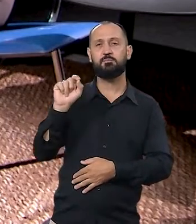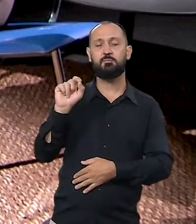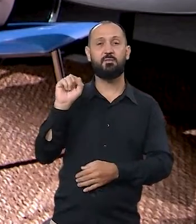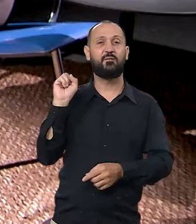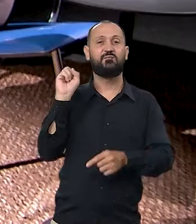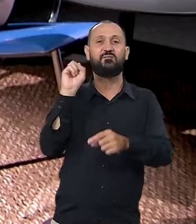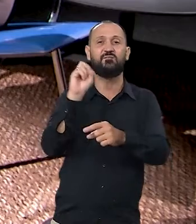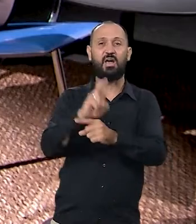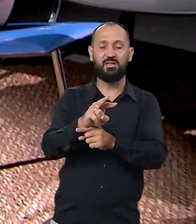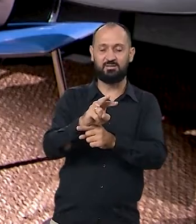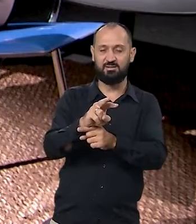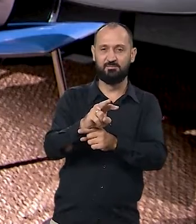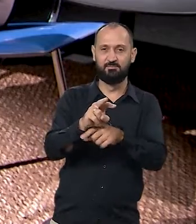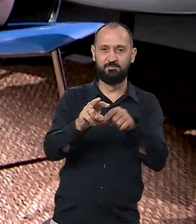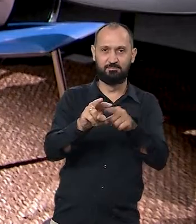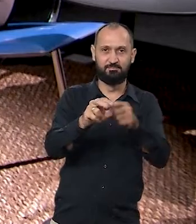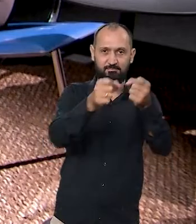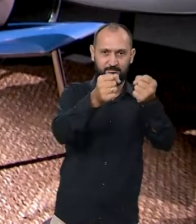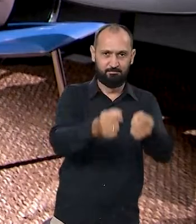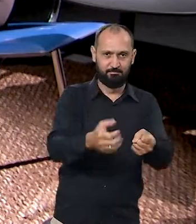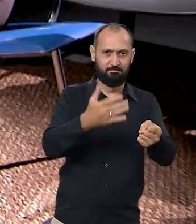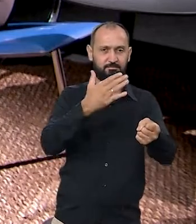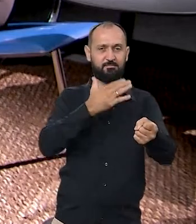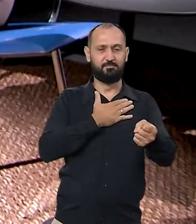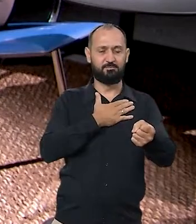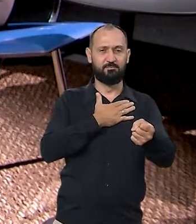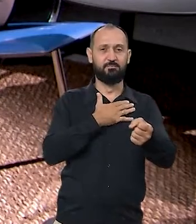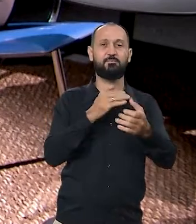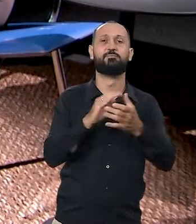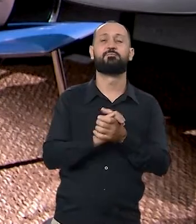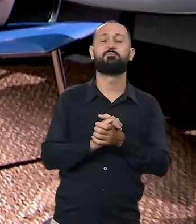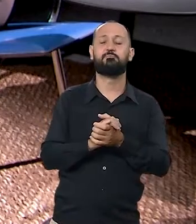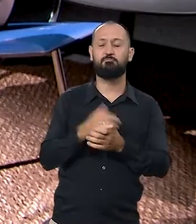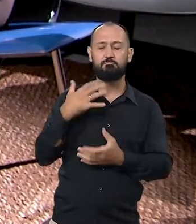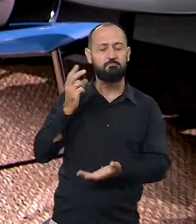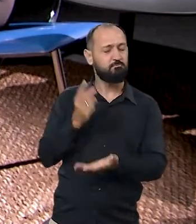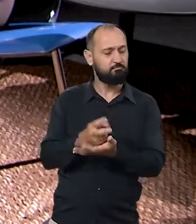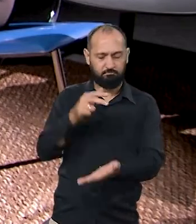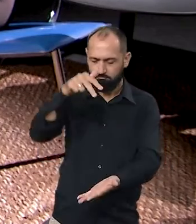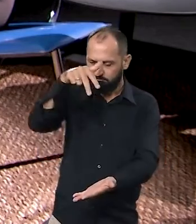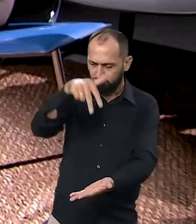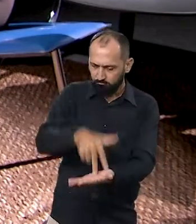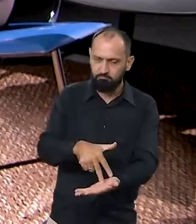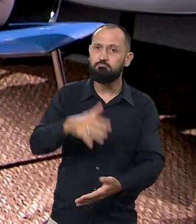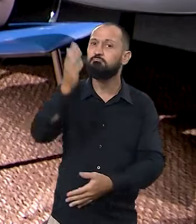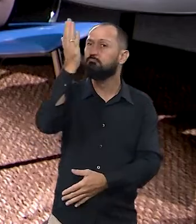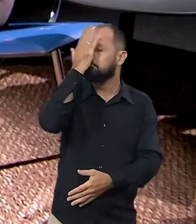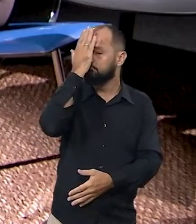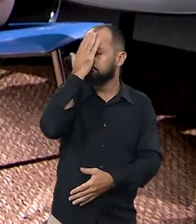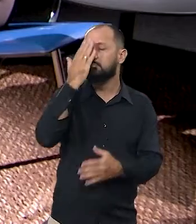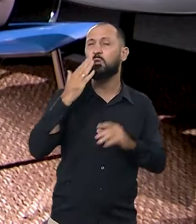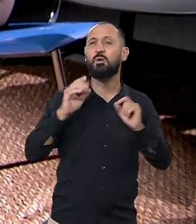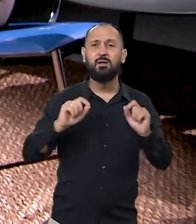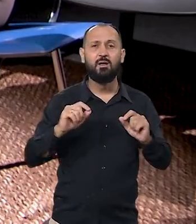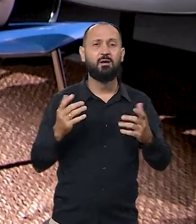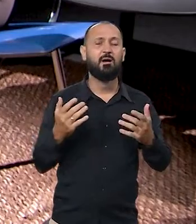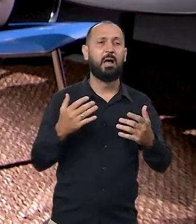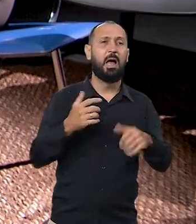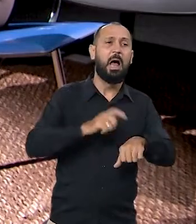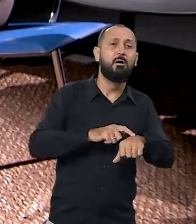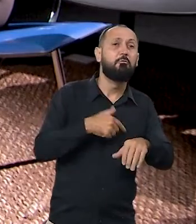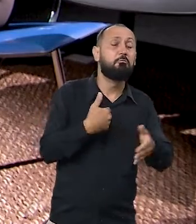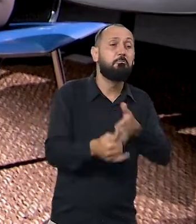na minha vida é nunca deixar que o cargo se tornasse maior do que eu. Pés no chão.